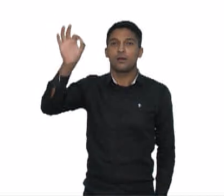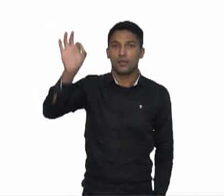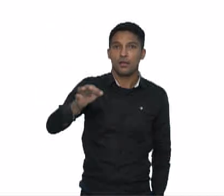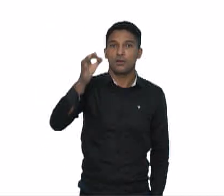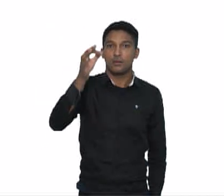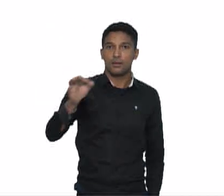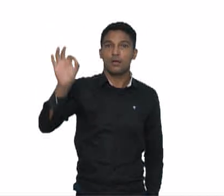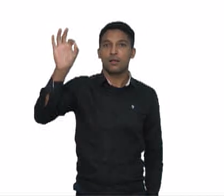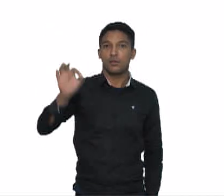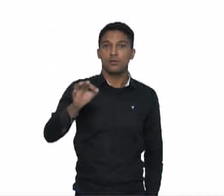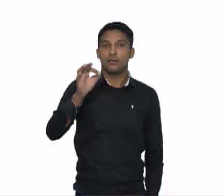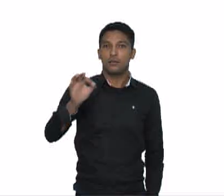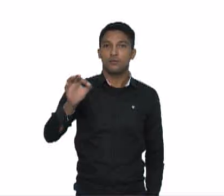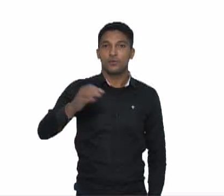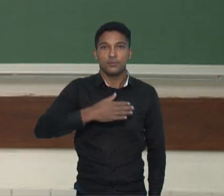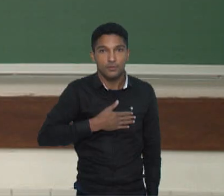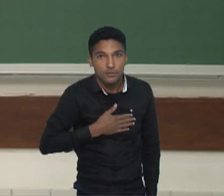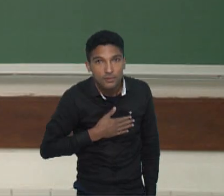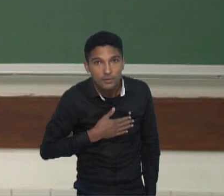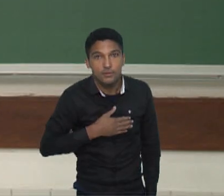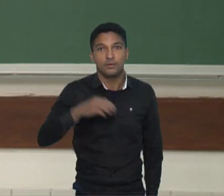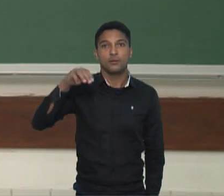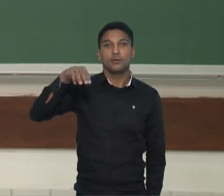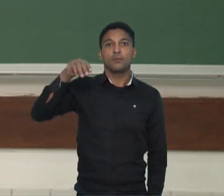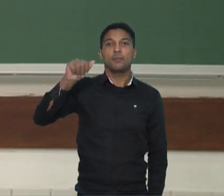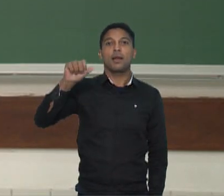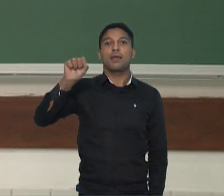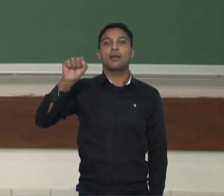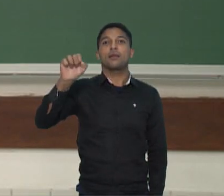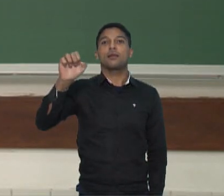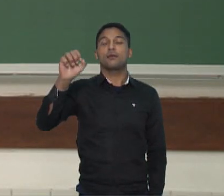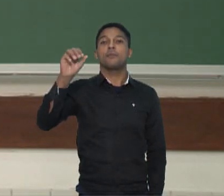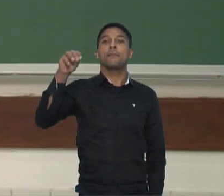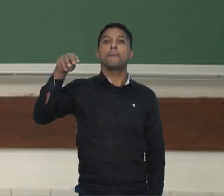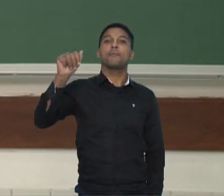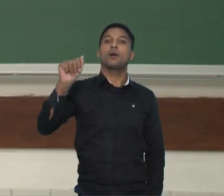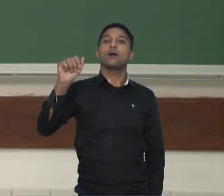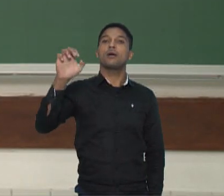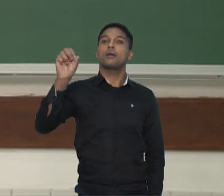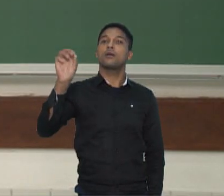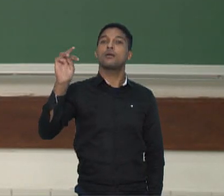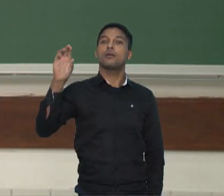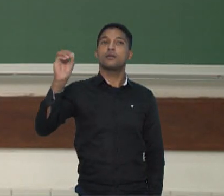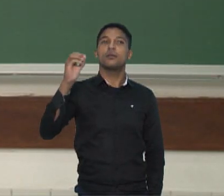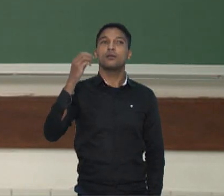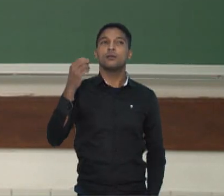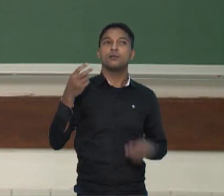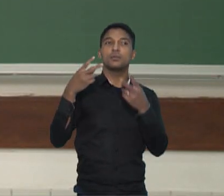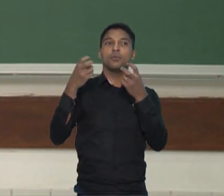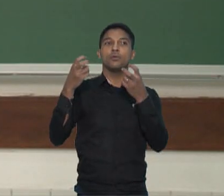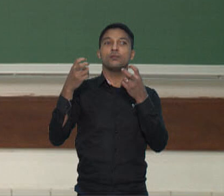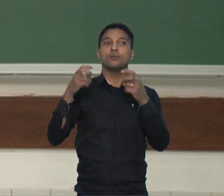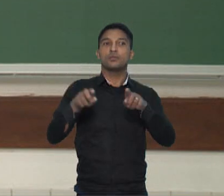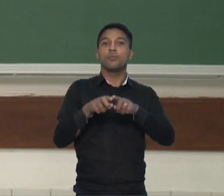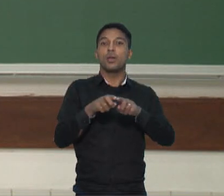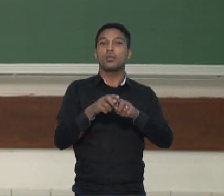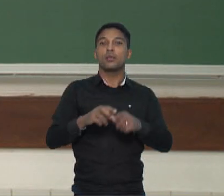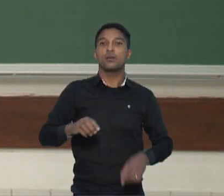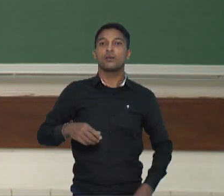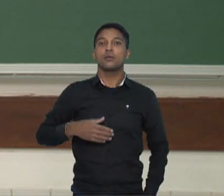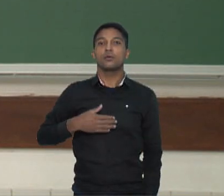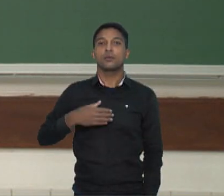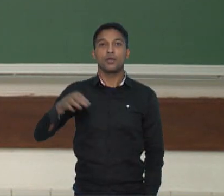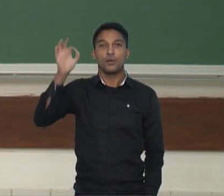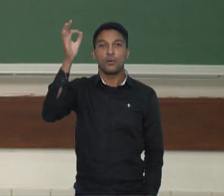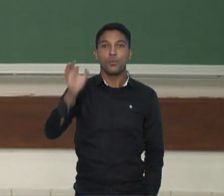reger outras palavras, de comandar outras palavras, de exigir outras palavras. Esse é o nosso objetivo de hoje,